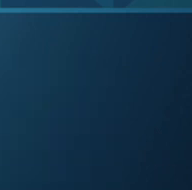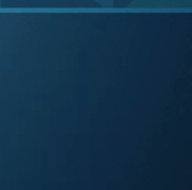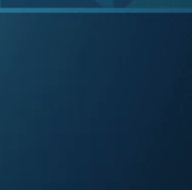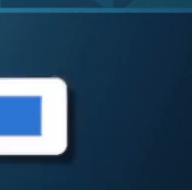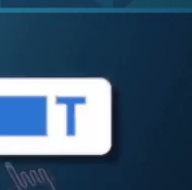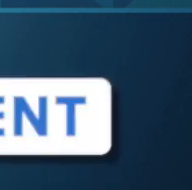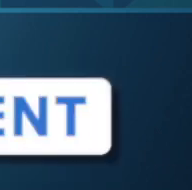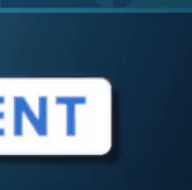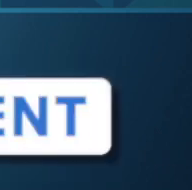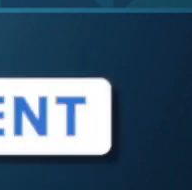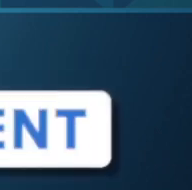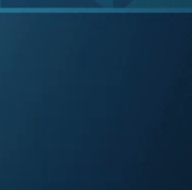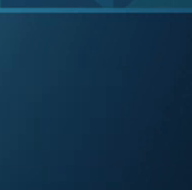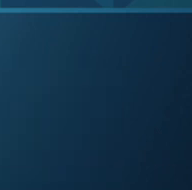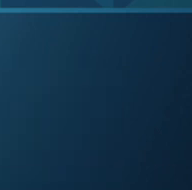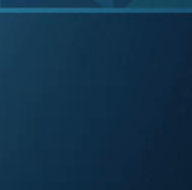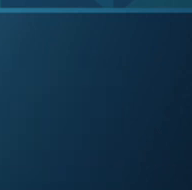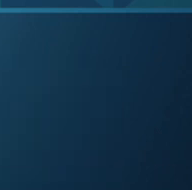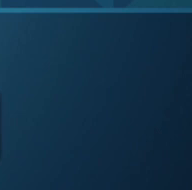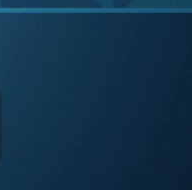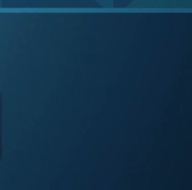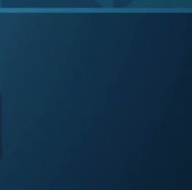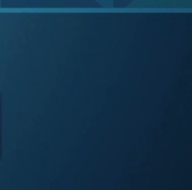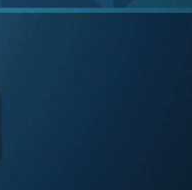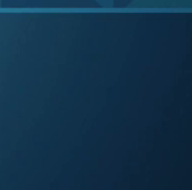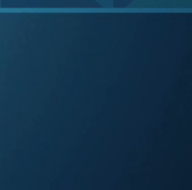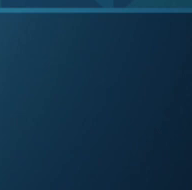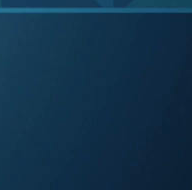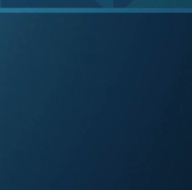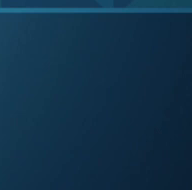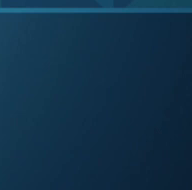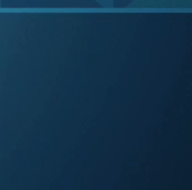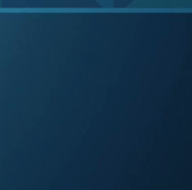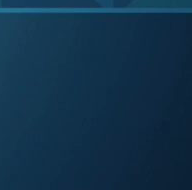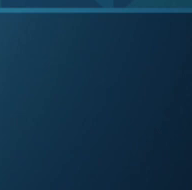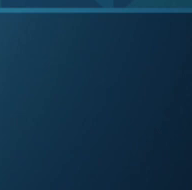notificação. Fo comentário no fahetutang ba media social siraseluk.